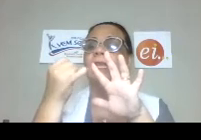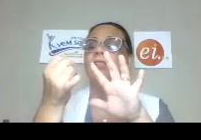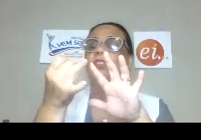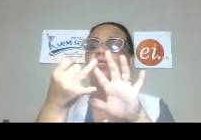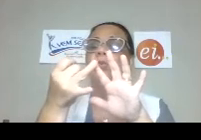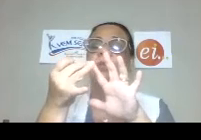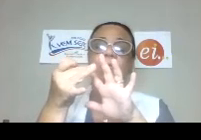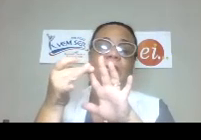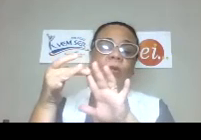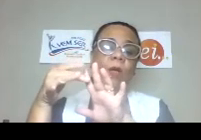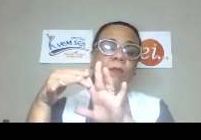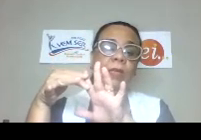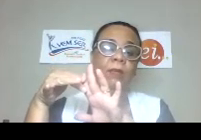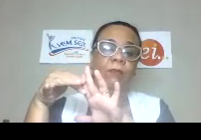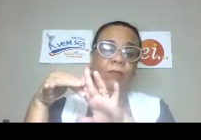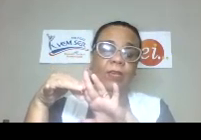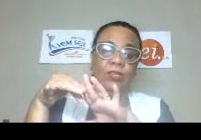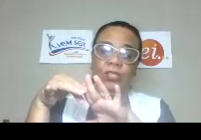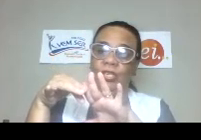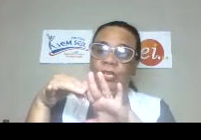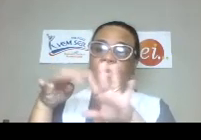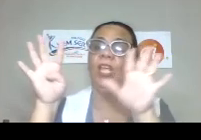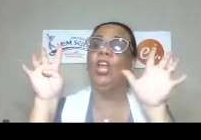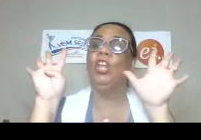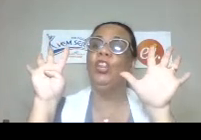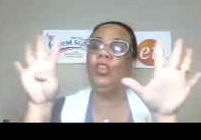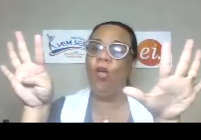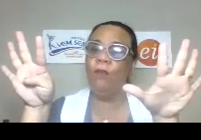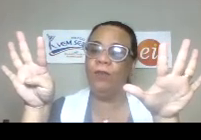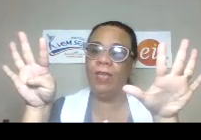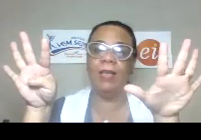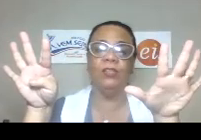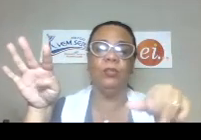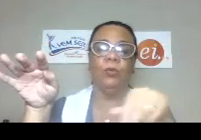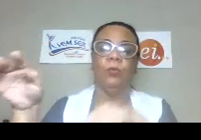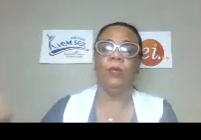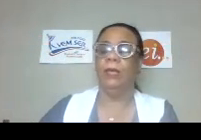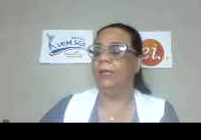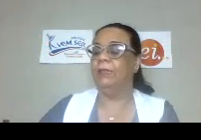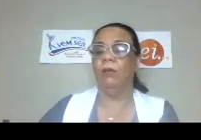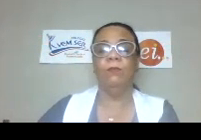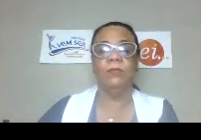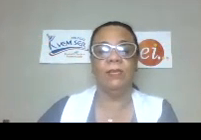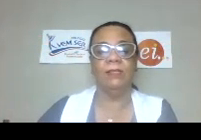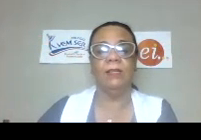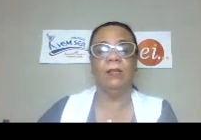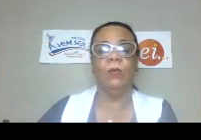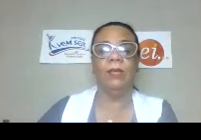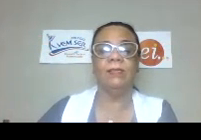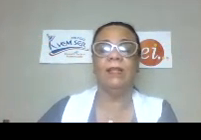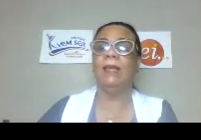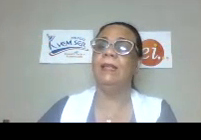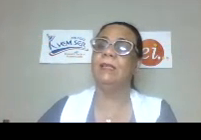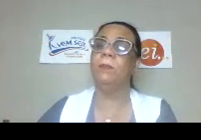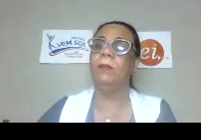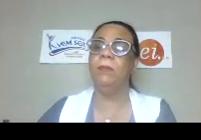16, 17, 18, 19, 20. R$ 9 de troco. Então, vocês terão